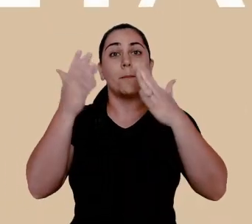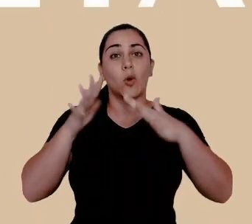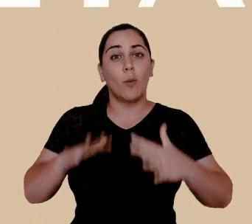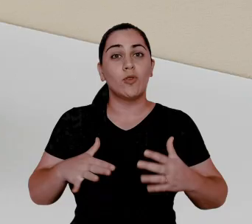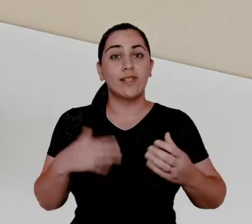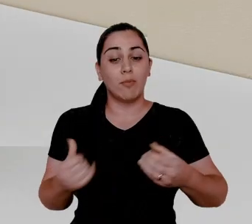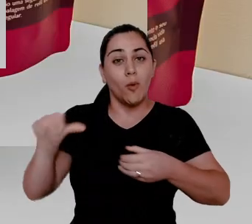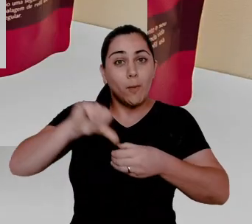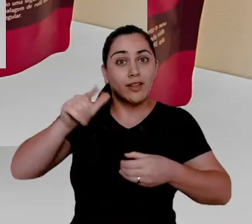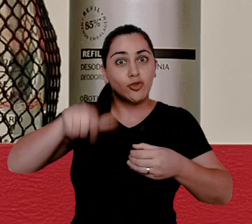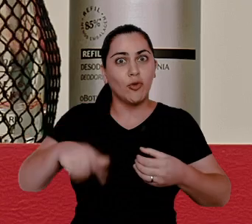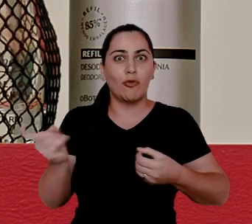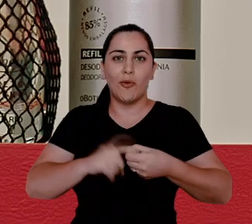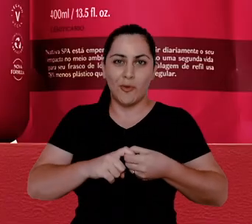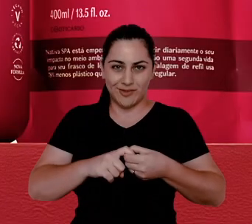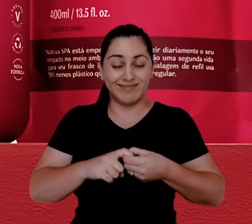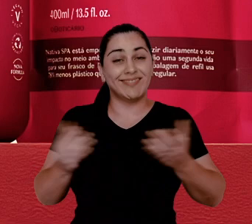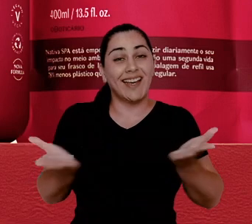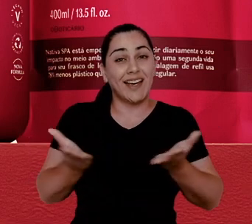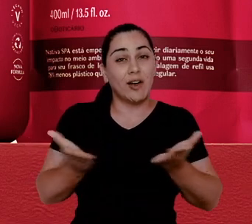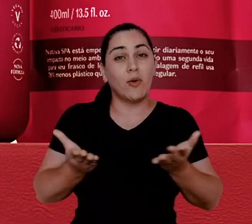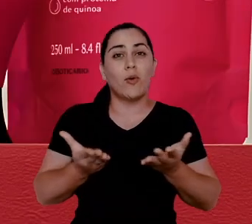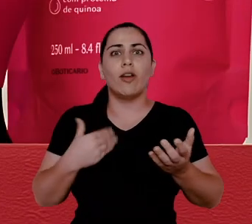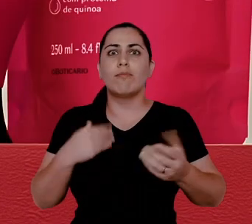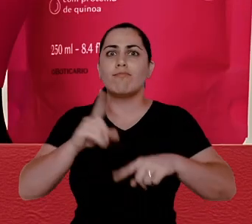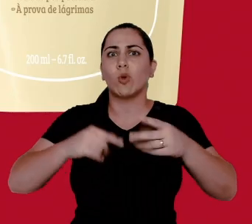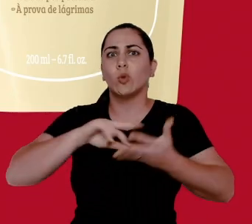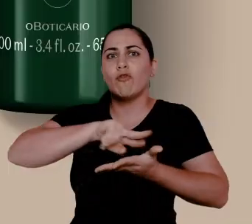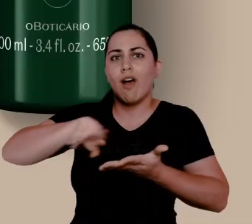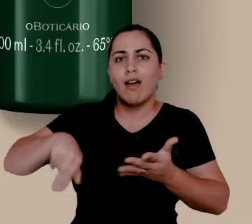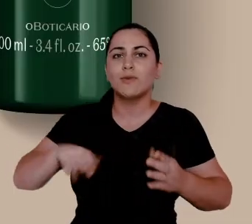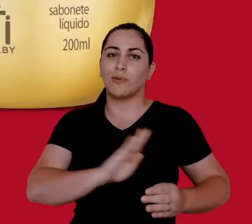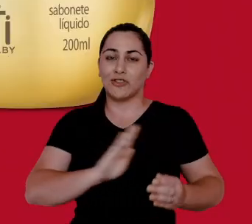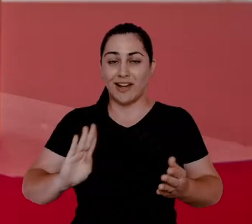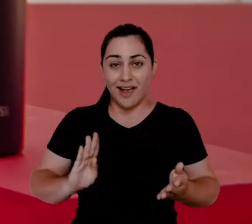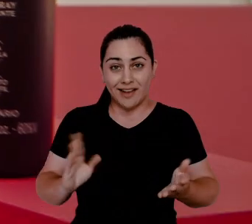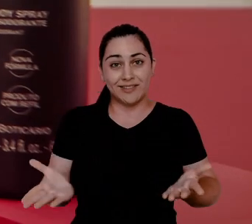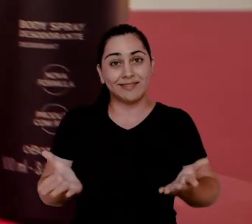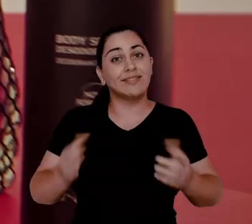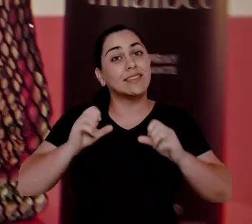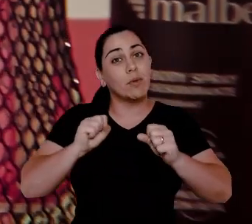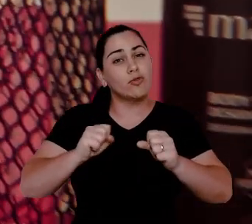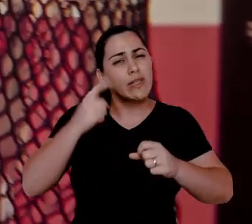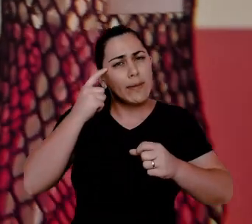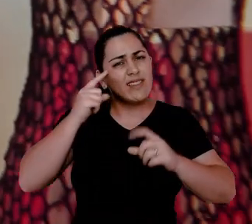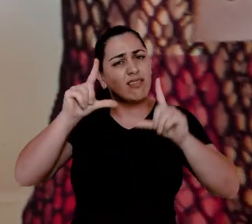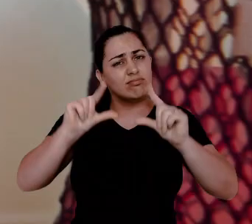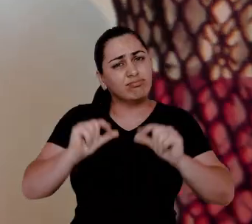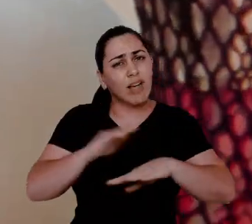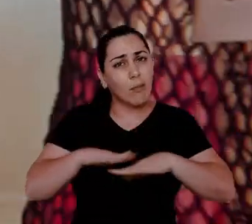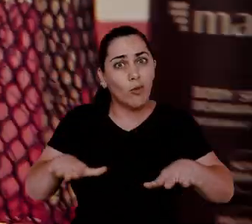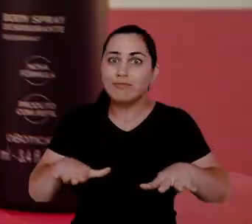A promoção Me Completa voltou. Agora com muito mais produtos ou Boticário. Ou seja, quando você acha